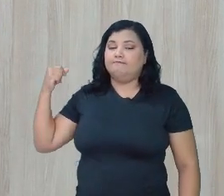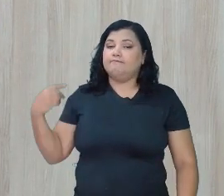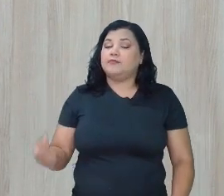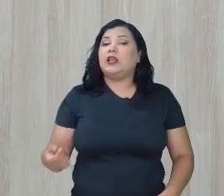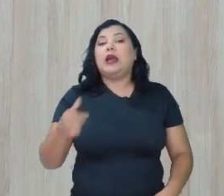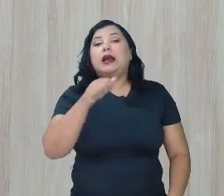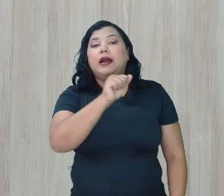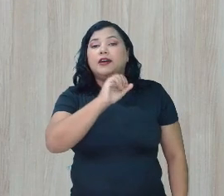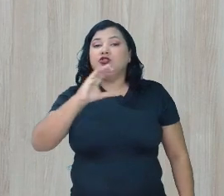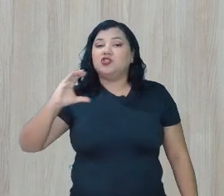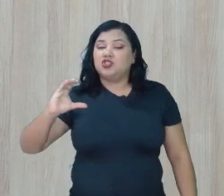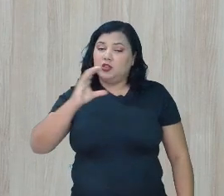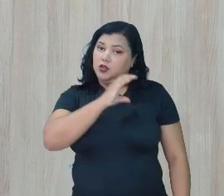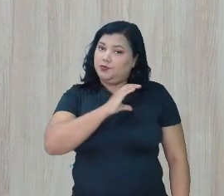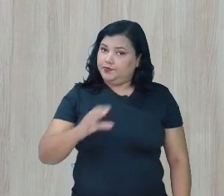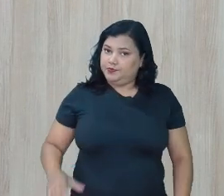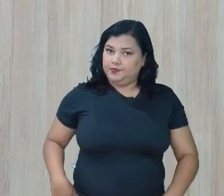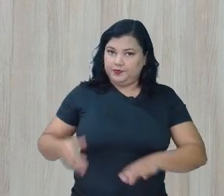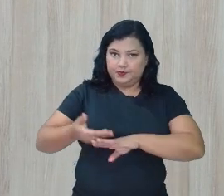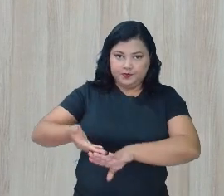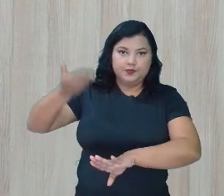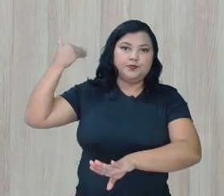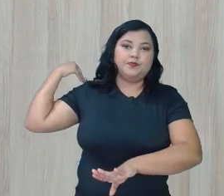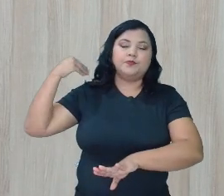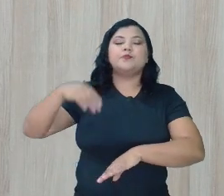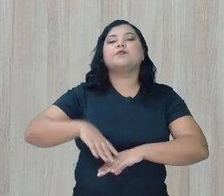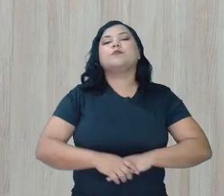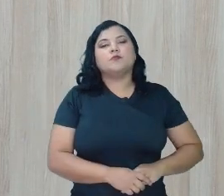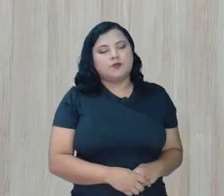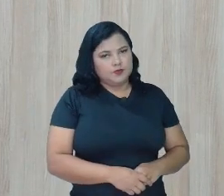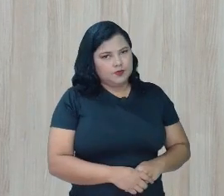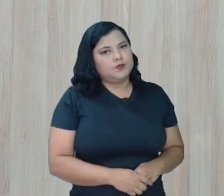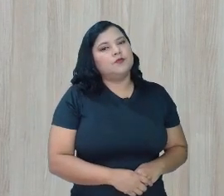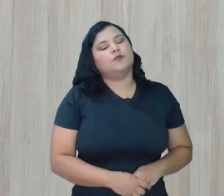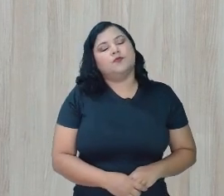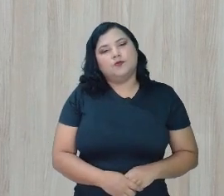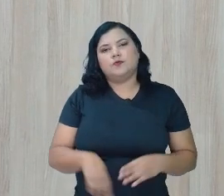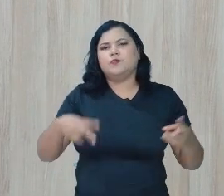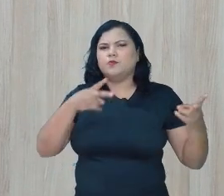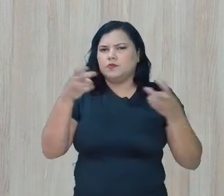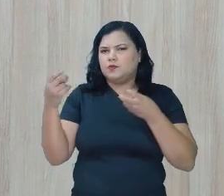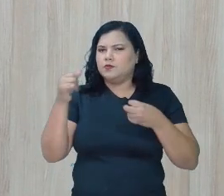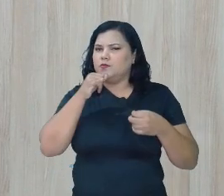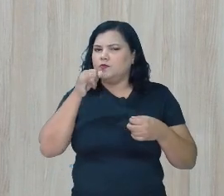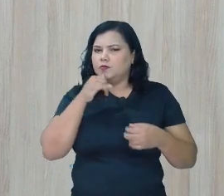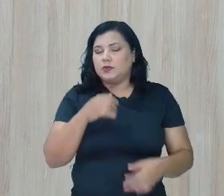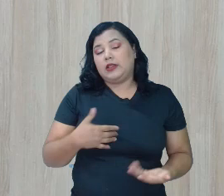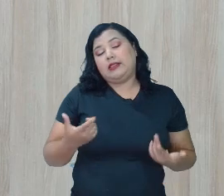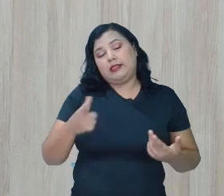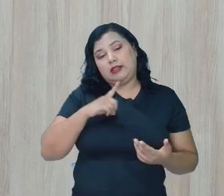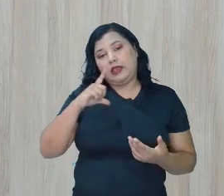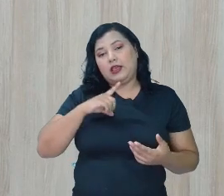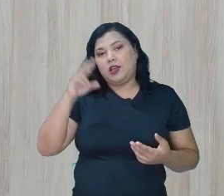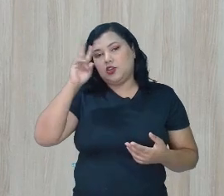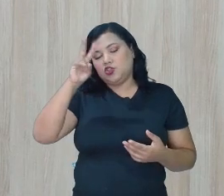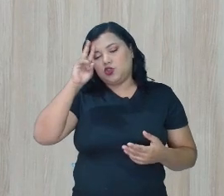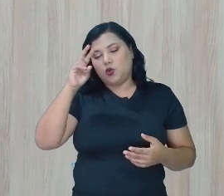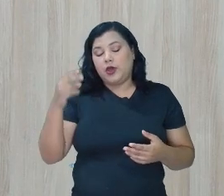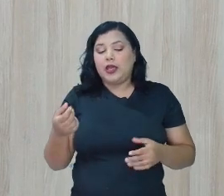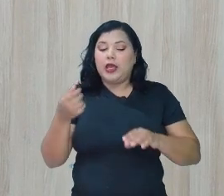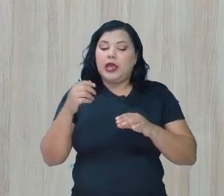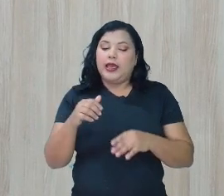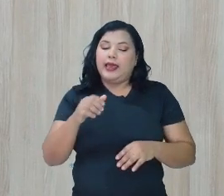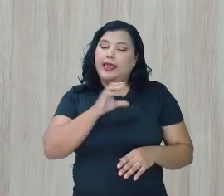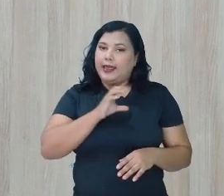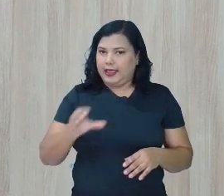Não é? Então, nós percebemos que a história antes, depois de Cristo, não é? Nós vemos que